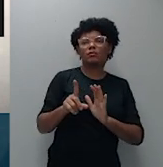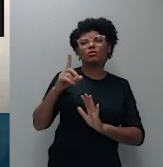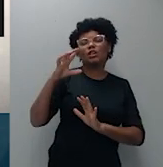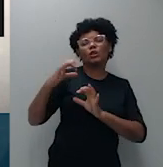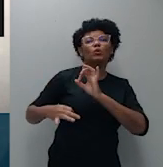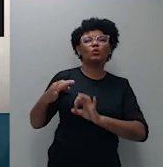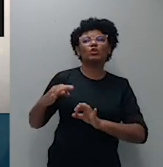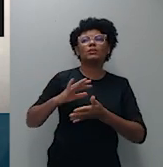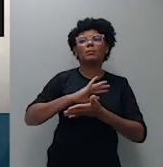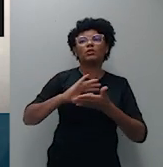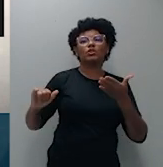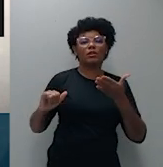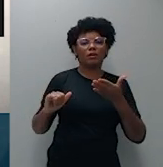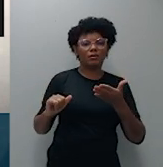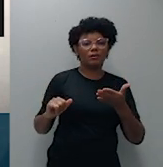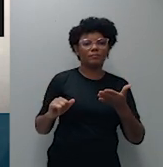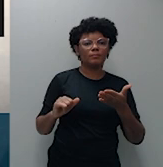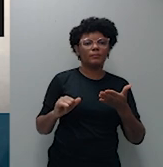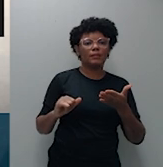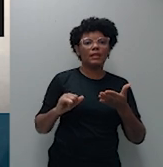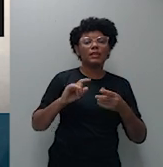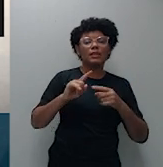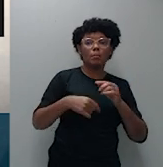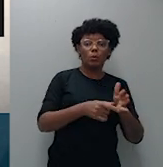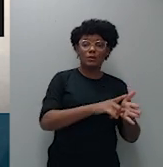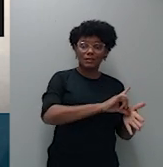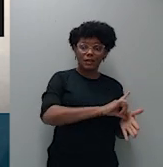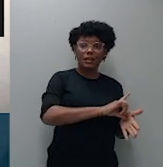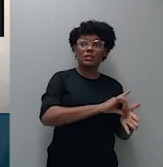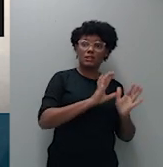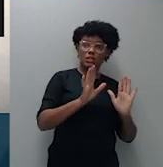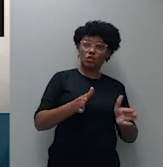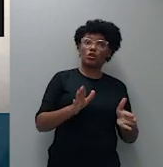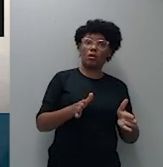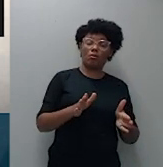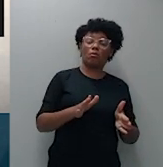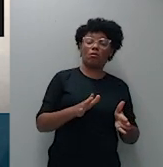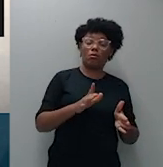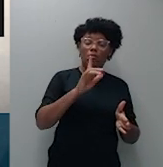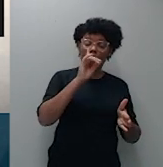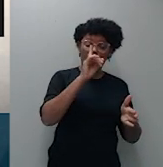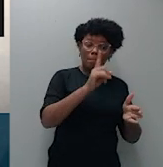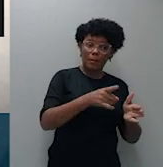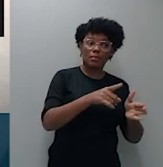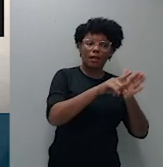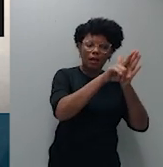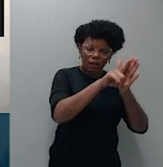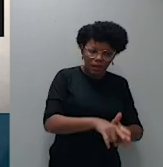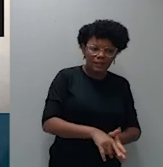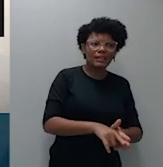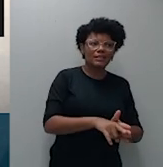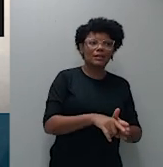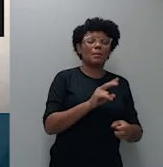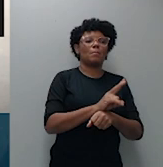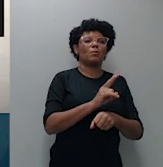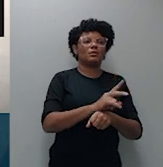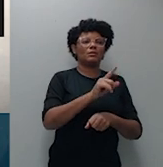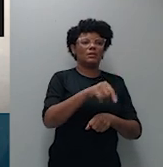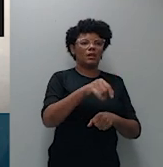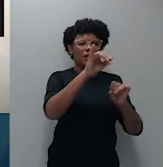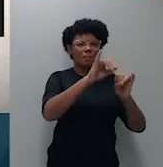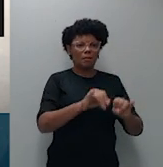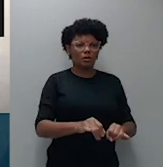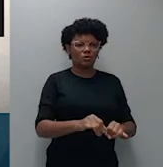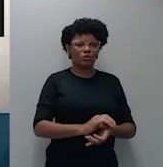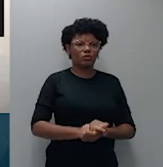material preventivamente diligenciar para proteger a imagem cidadão qual seria então a